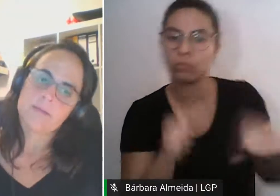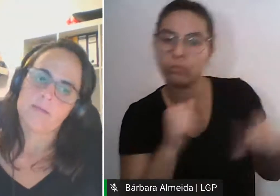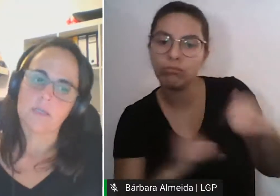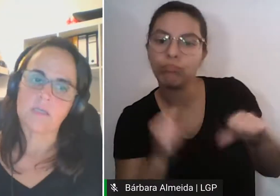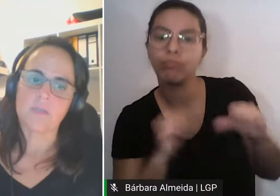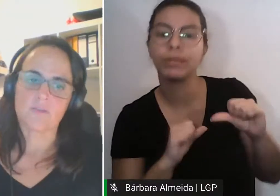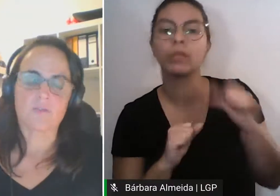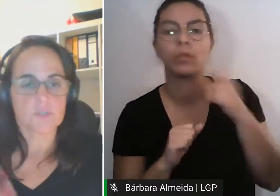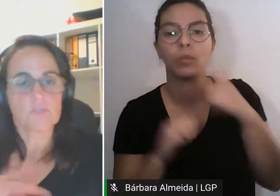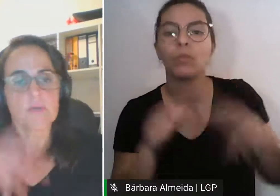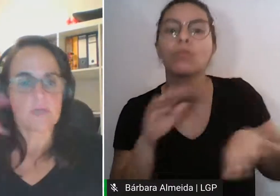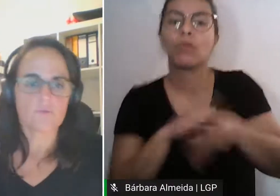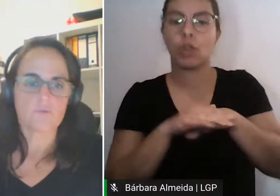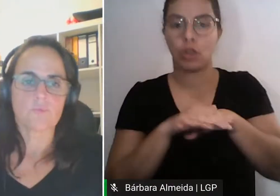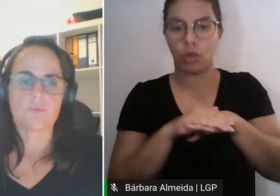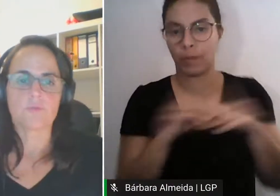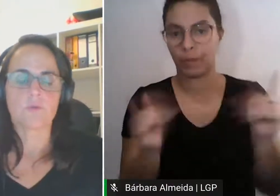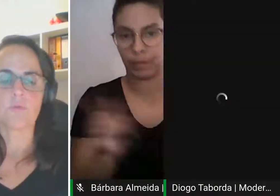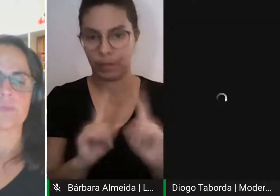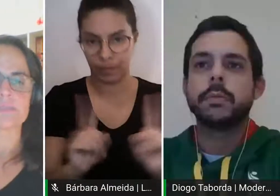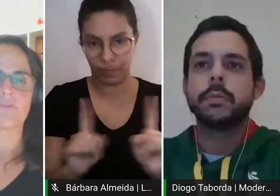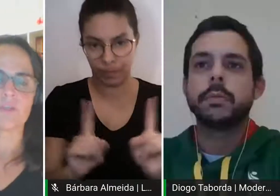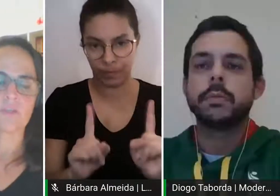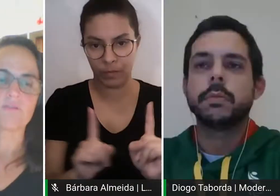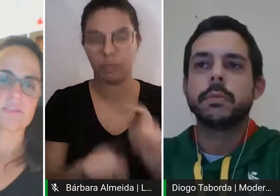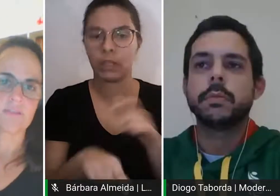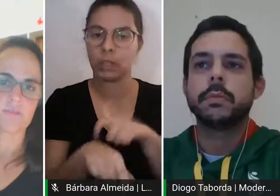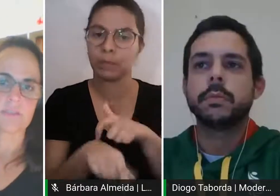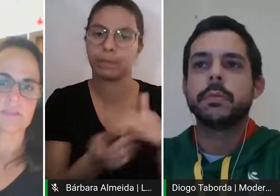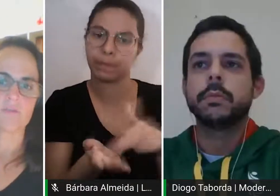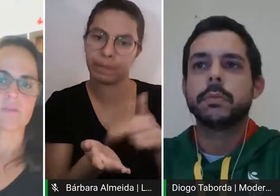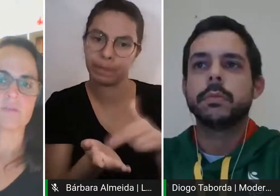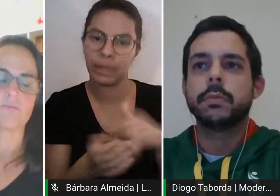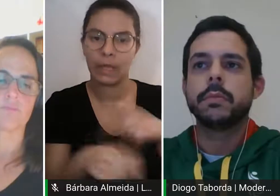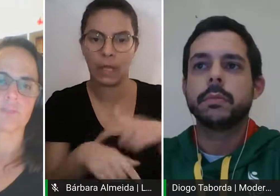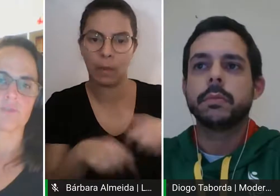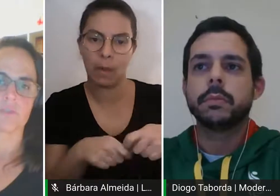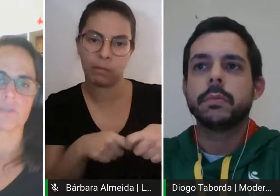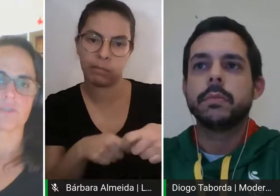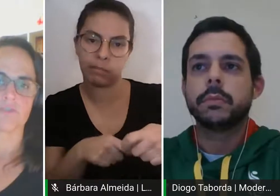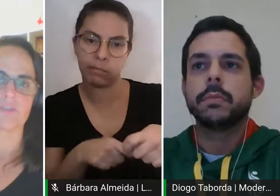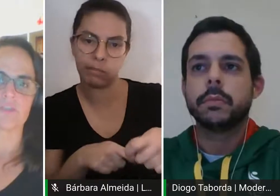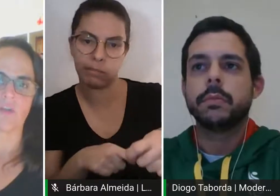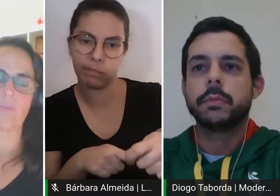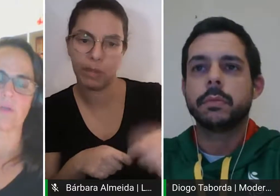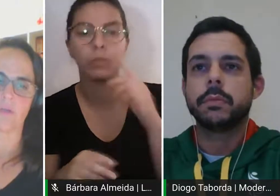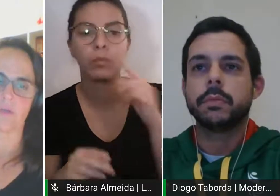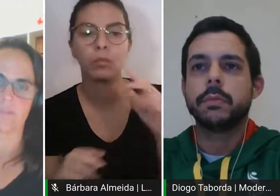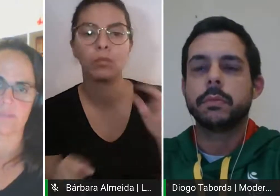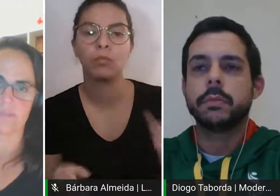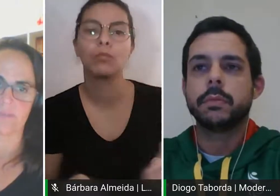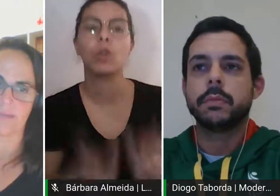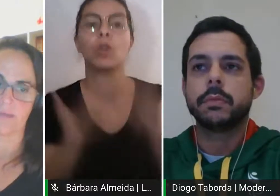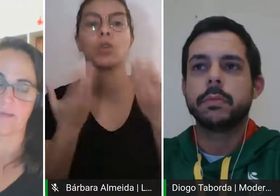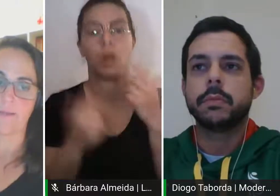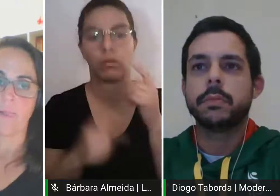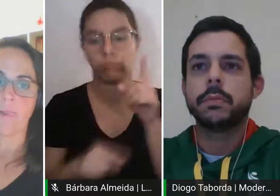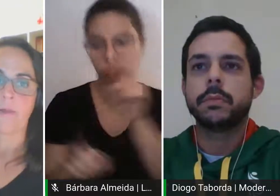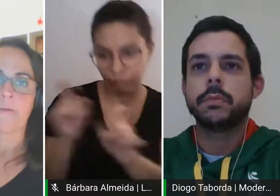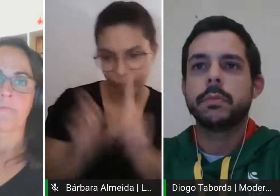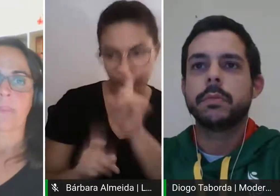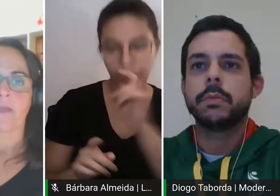recuperar. Aí não, temos que esperar todo o período de recuperação e então fazer a avaliação se poderão ser elegíveis ou não para